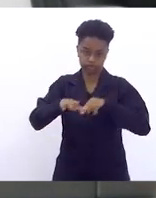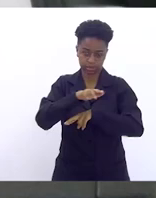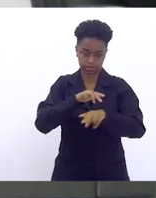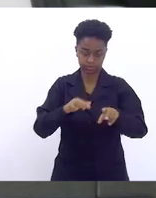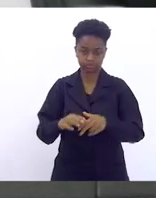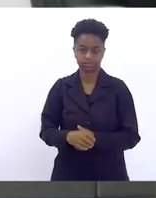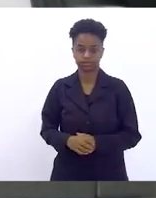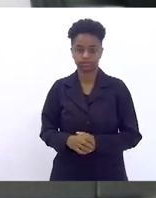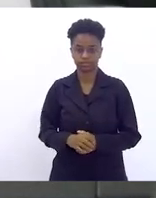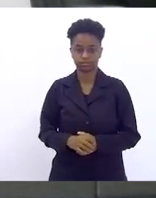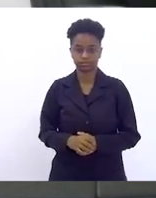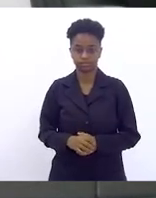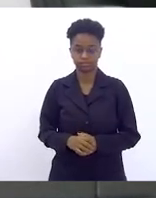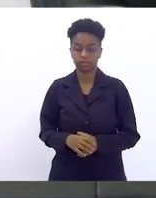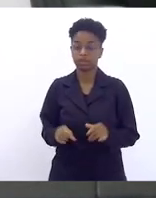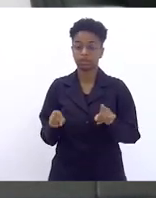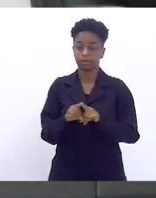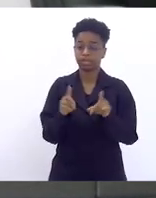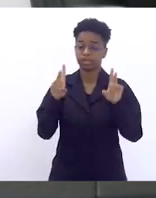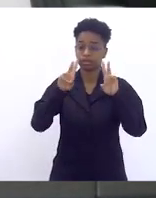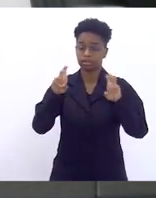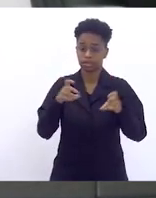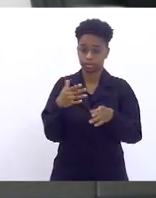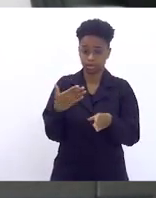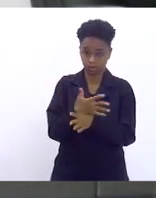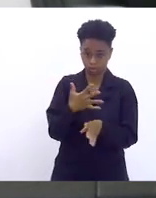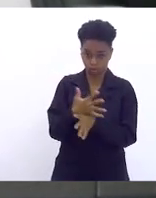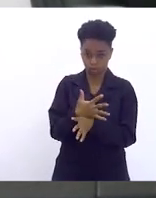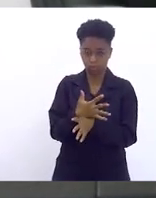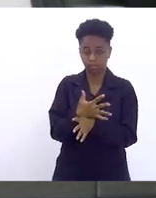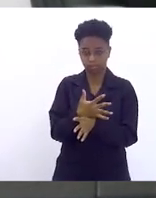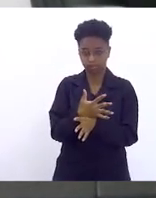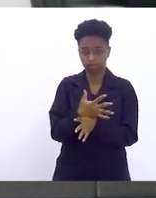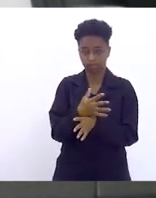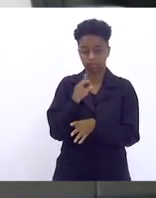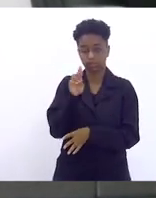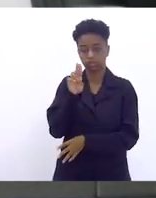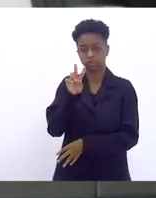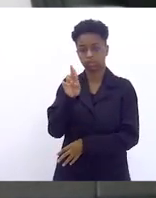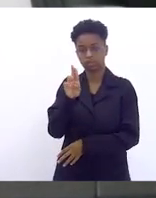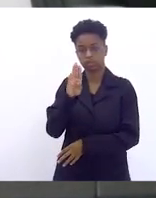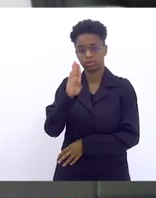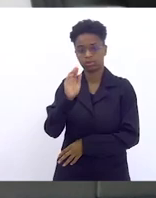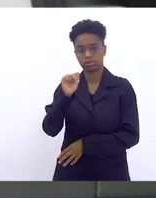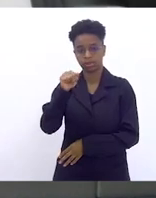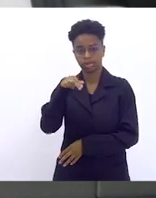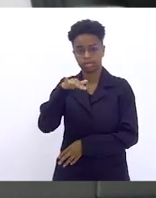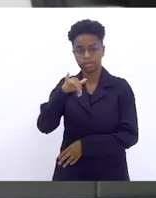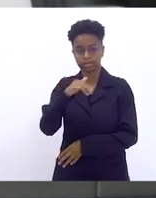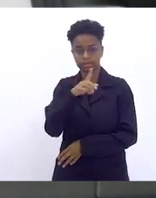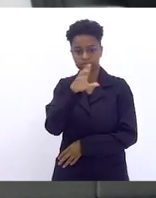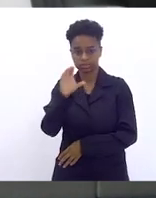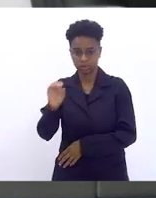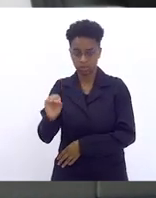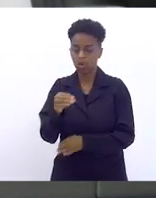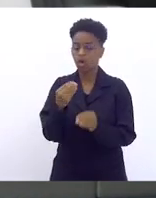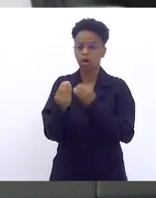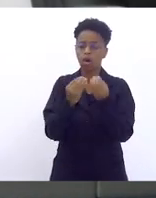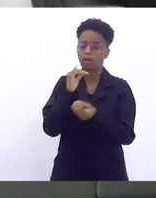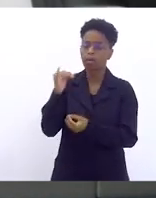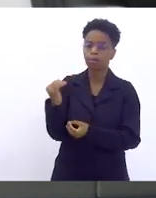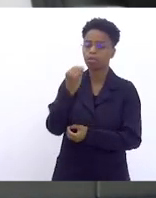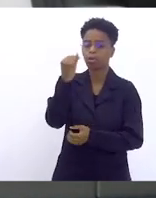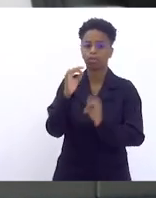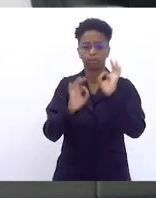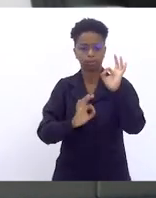a questão da urbanização a importância do planejamento Urbano para que a gente